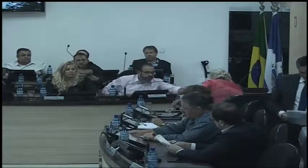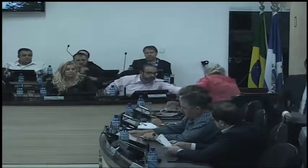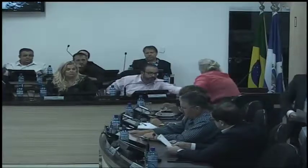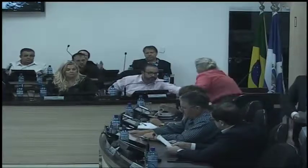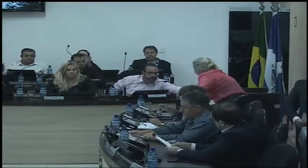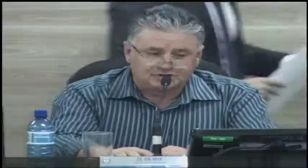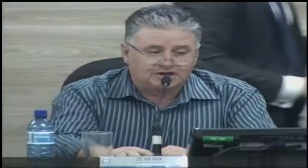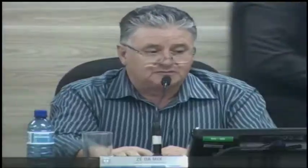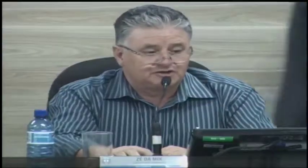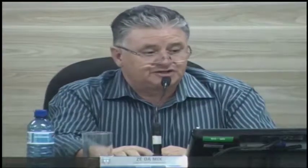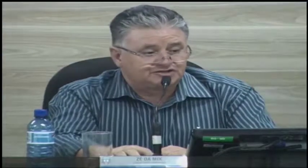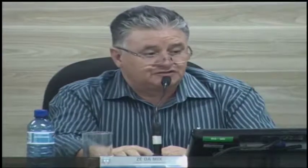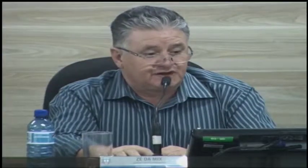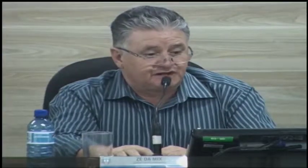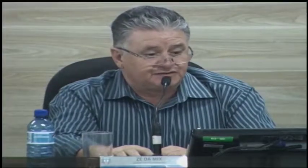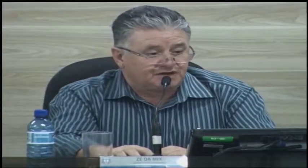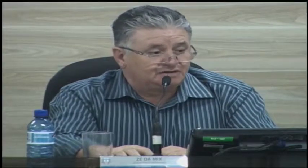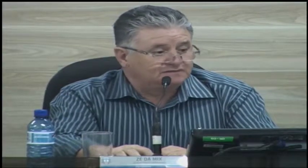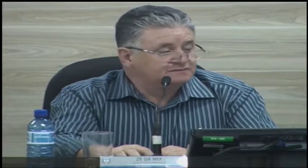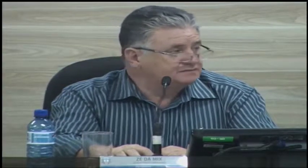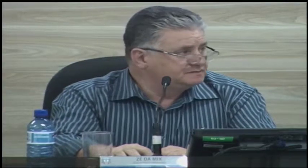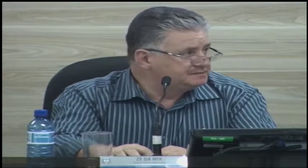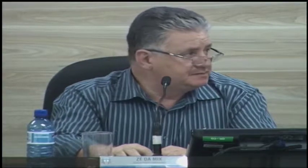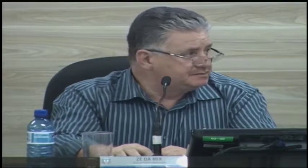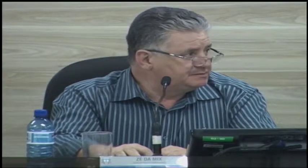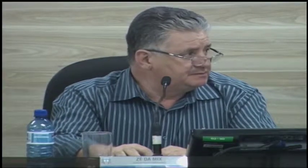Com a palavra, vereador Lemão da Jeová Rafá.